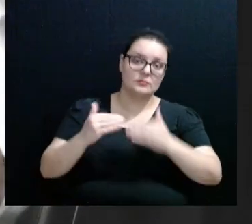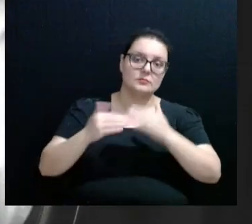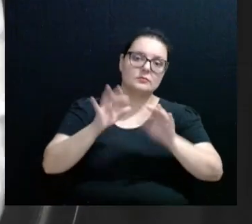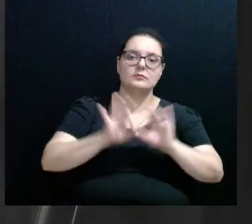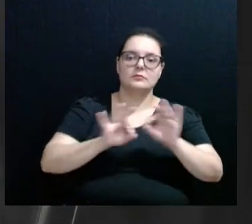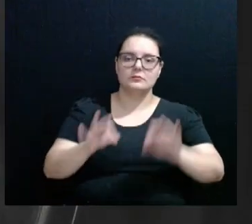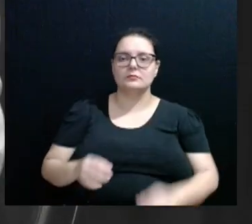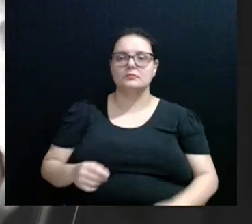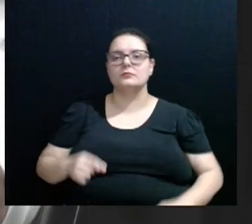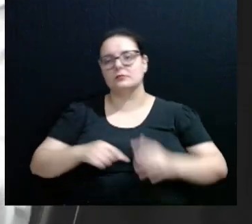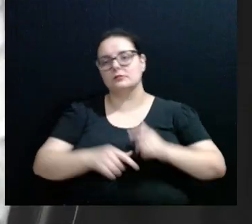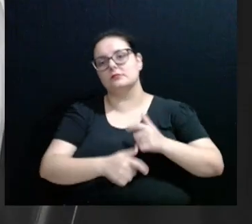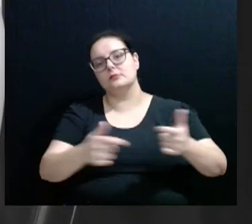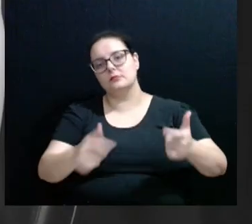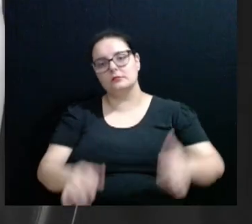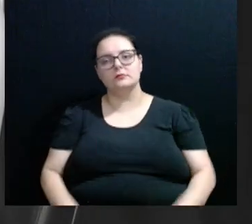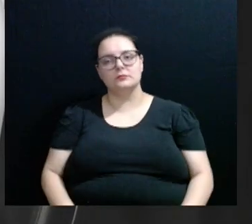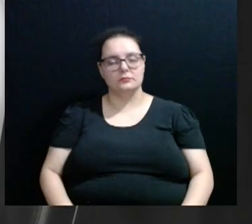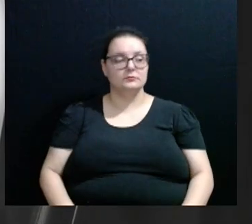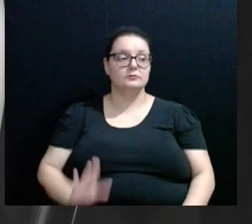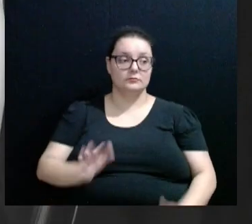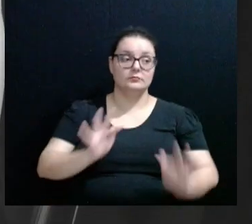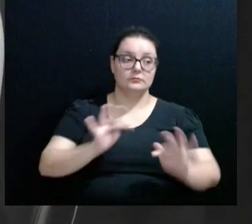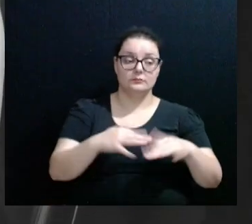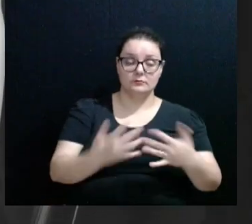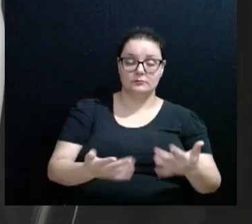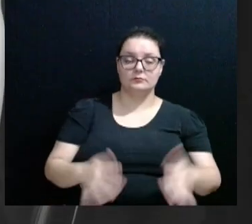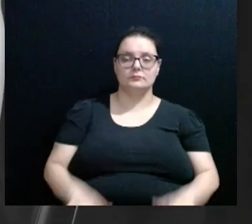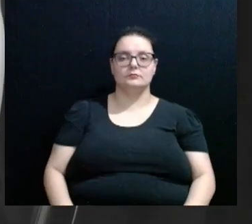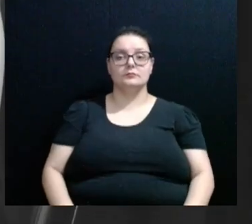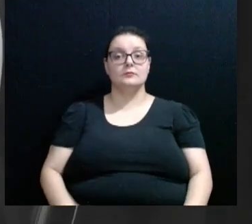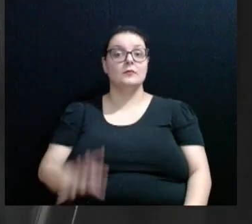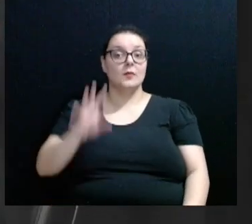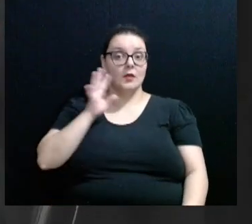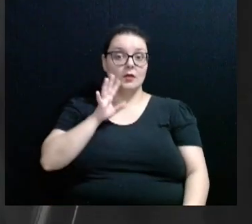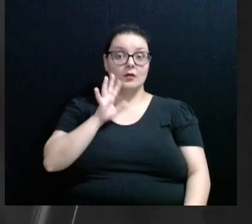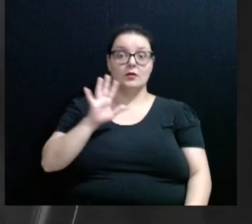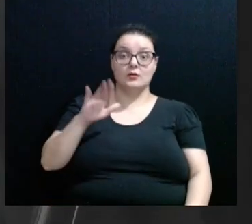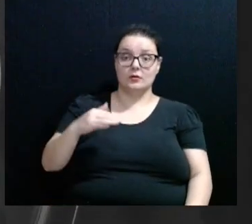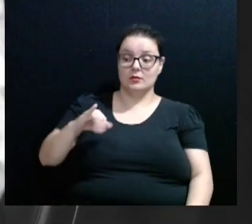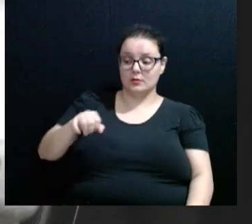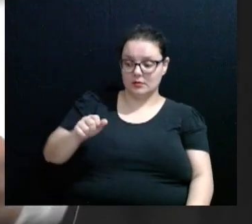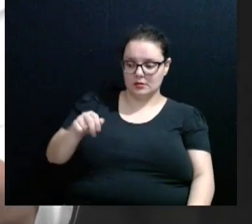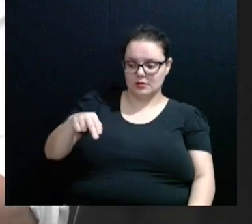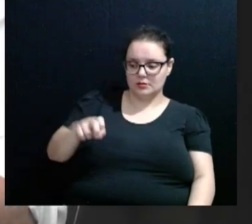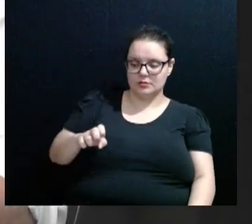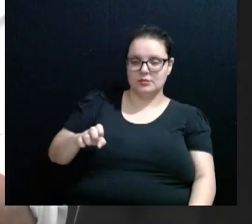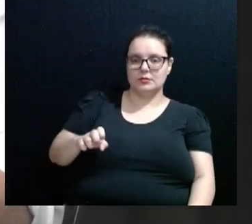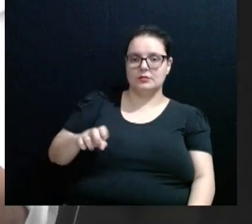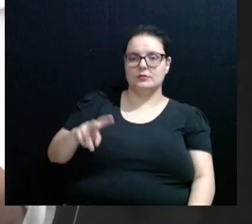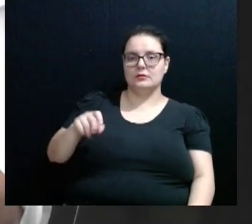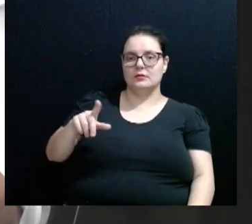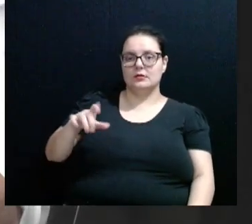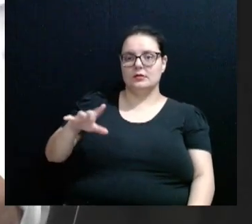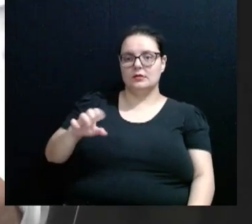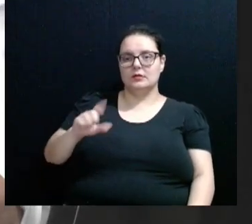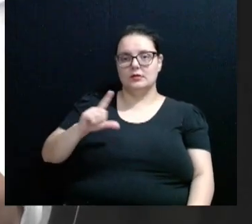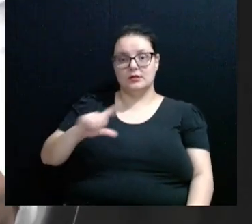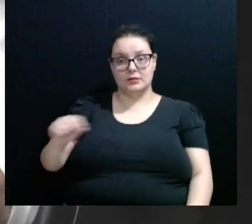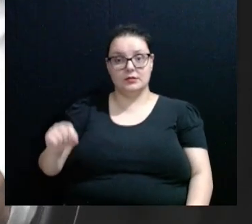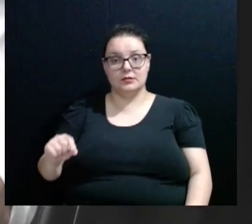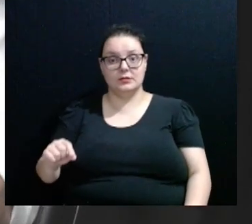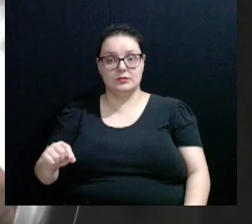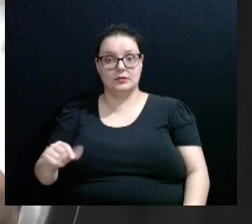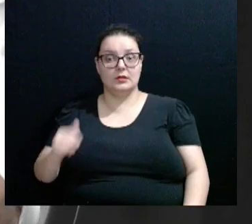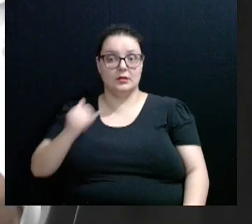bem avançado, já estava em finalização. E foi muito legal que quando a Jane Valente ela sai, ela falou pro Dário,